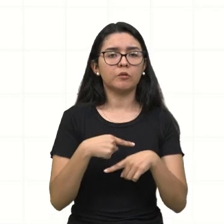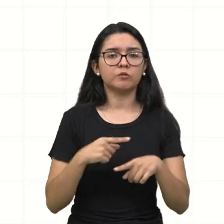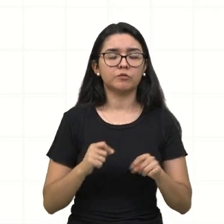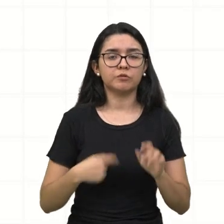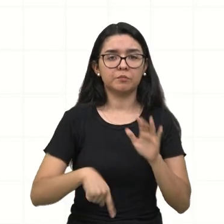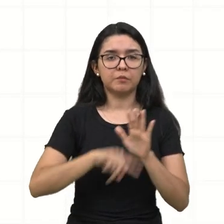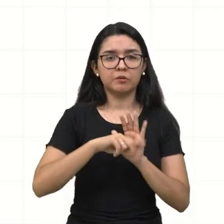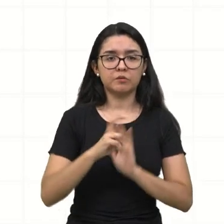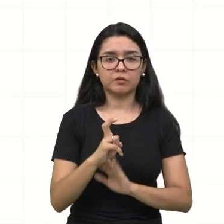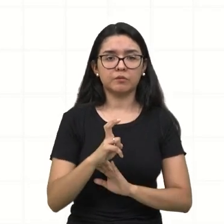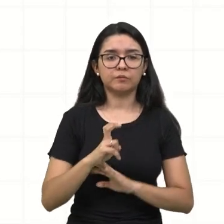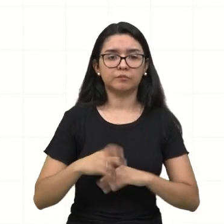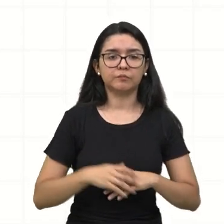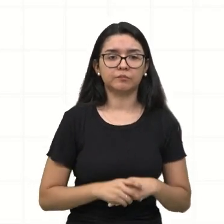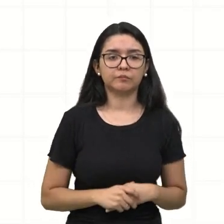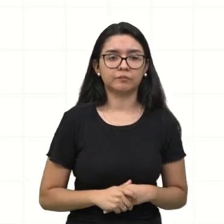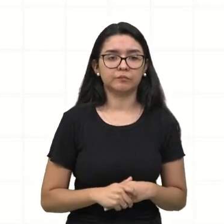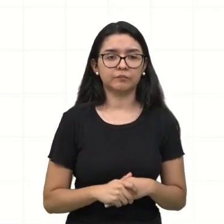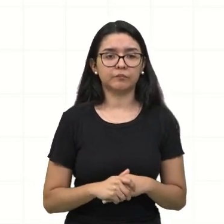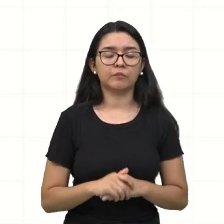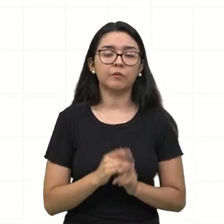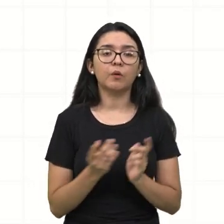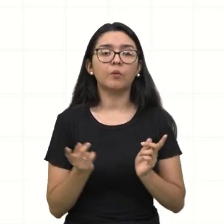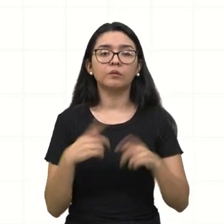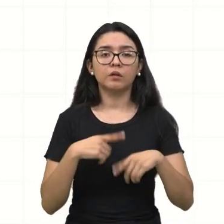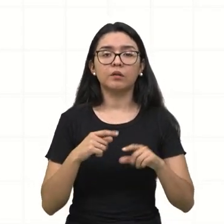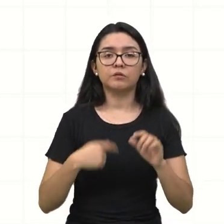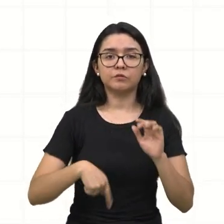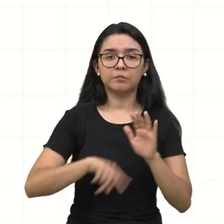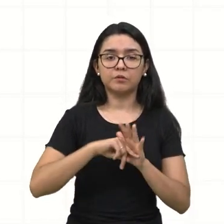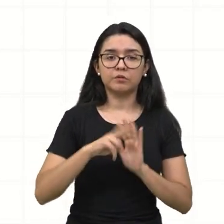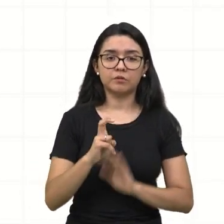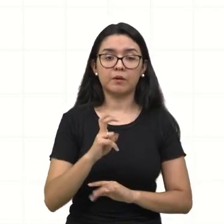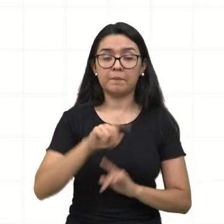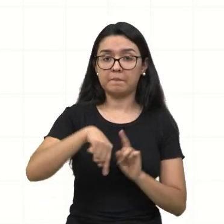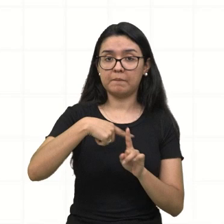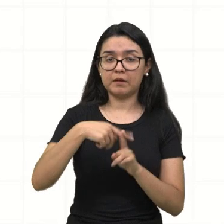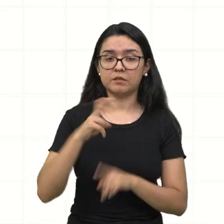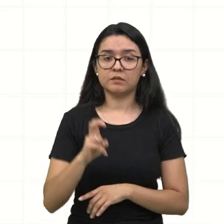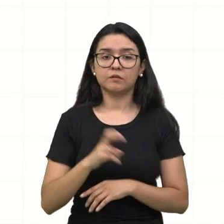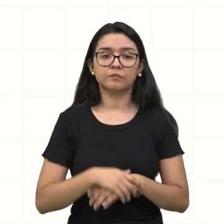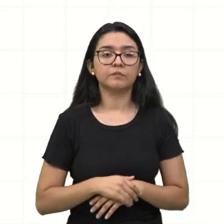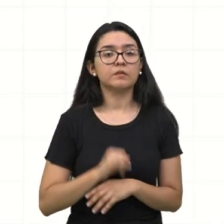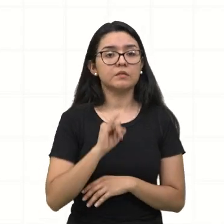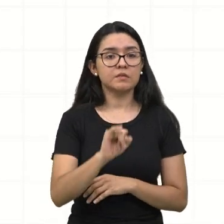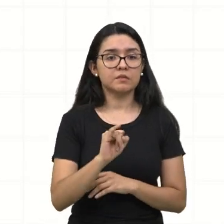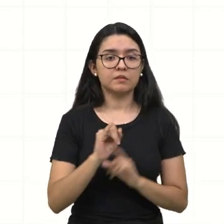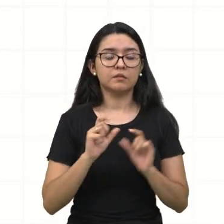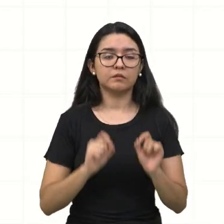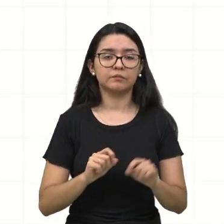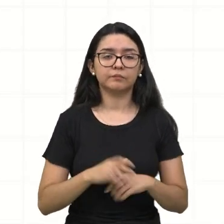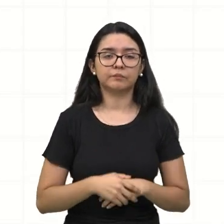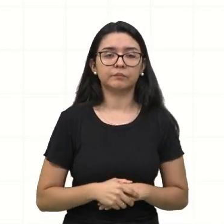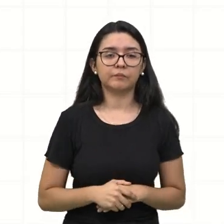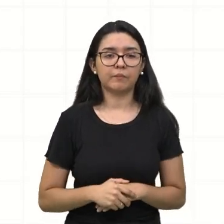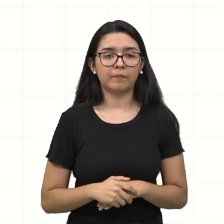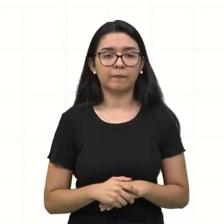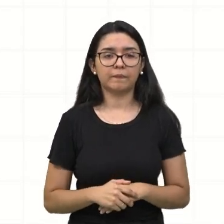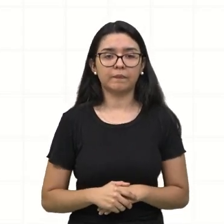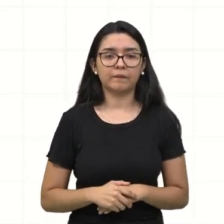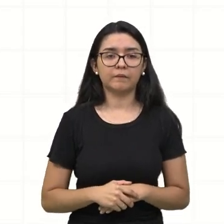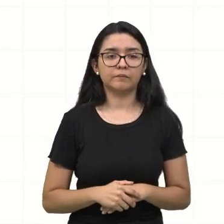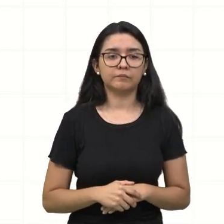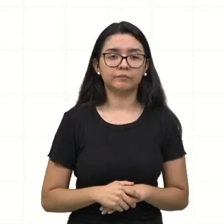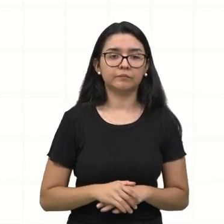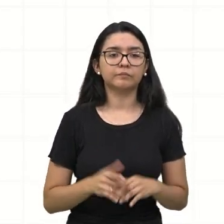menos 5? Qual é o contrário de menos 5? É mais 5. Então, adicionamos 5 membro a membro. Taquei o